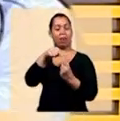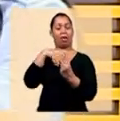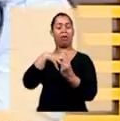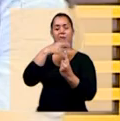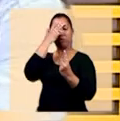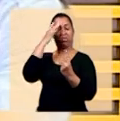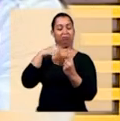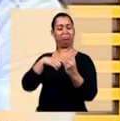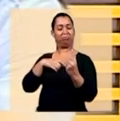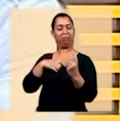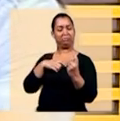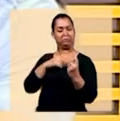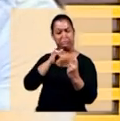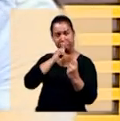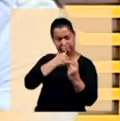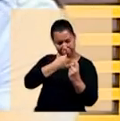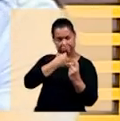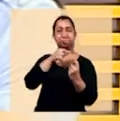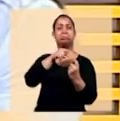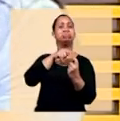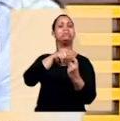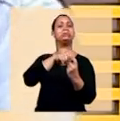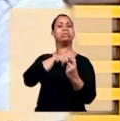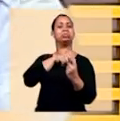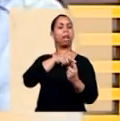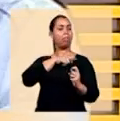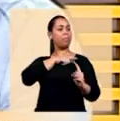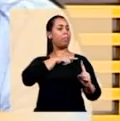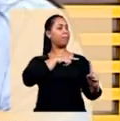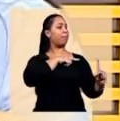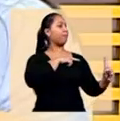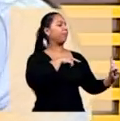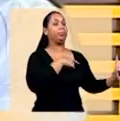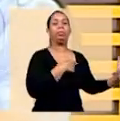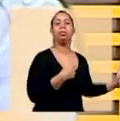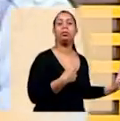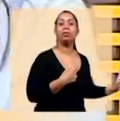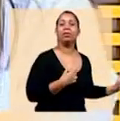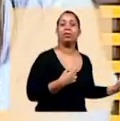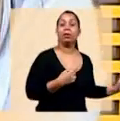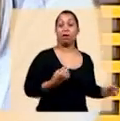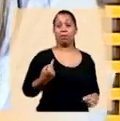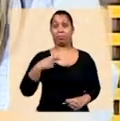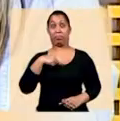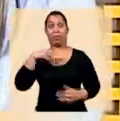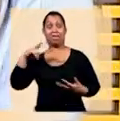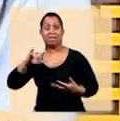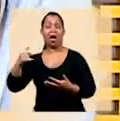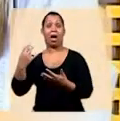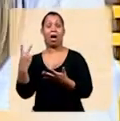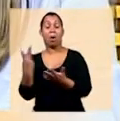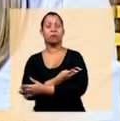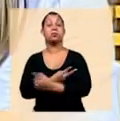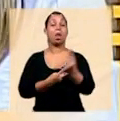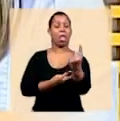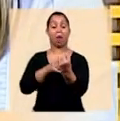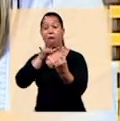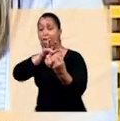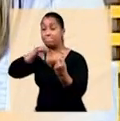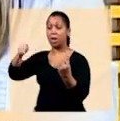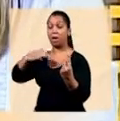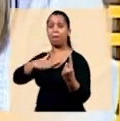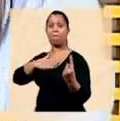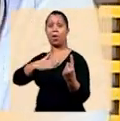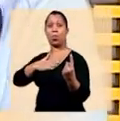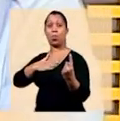para desestabilizar essa outra pessoa e tirar ela da jogada, não é? Ele corre um risco, eu estou correndo um risco que aquela pessoa vai tomar o meu